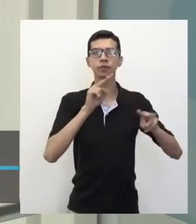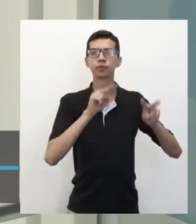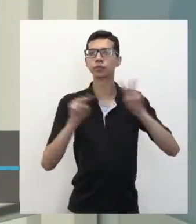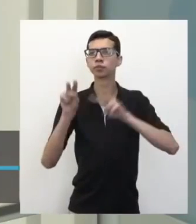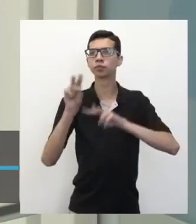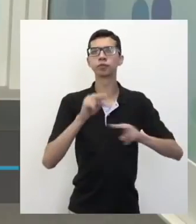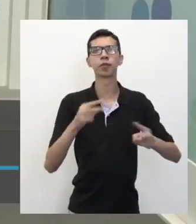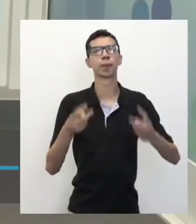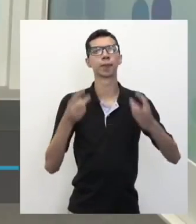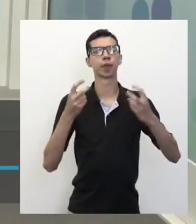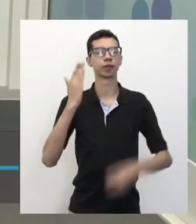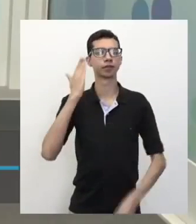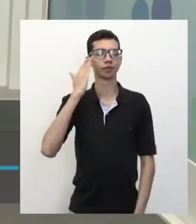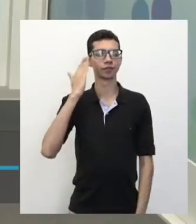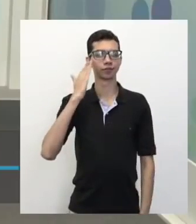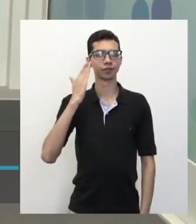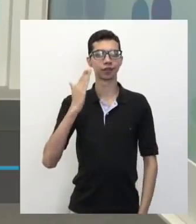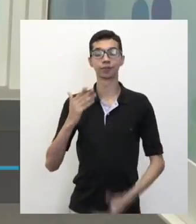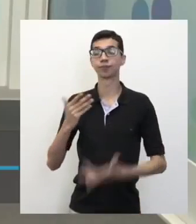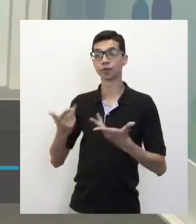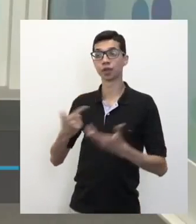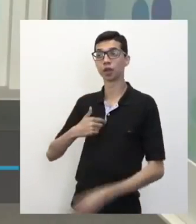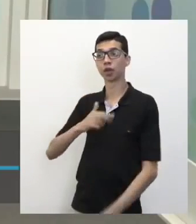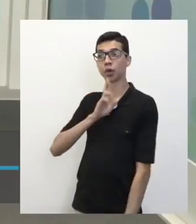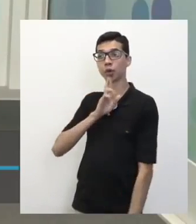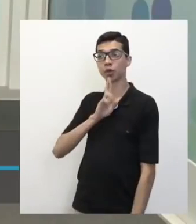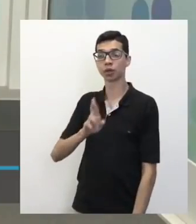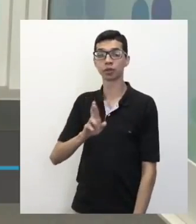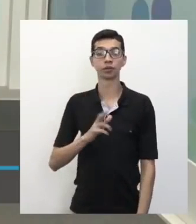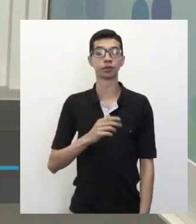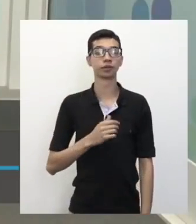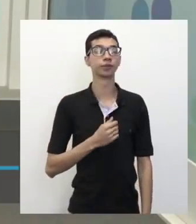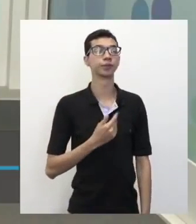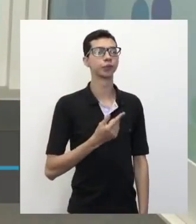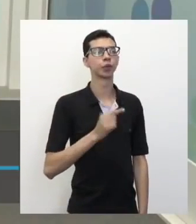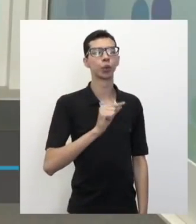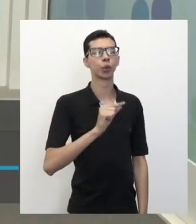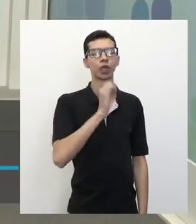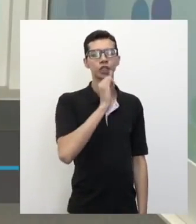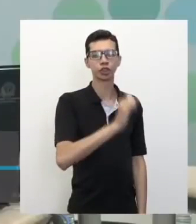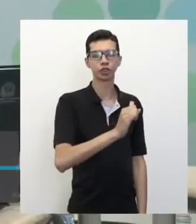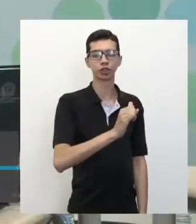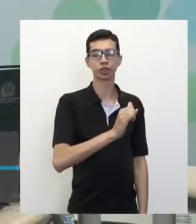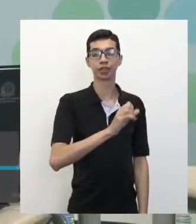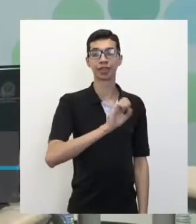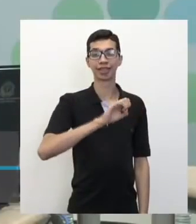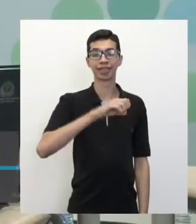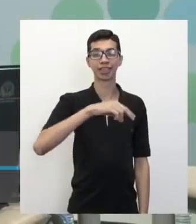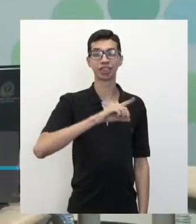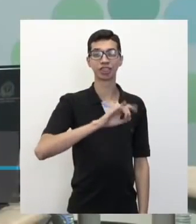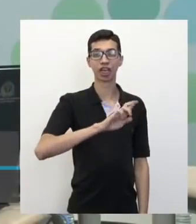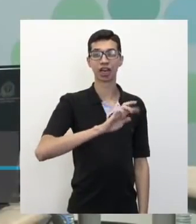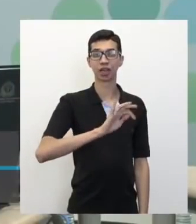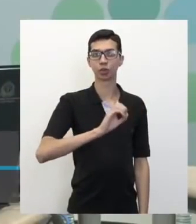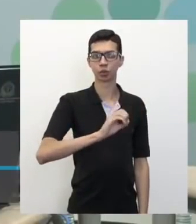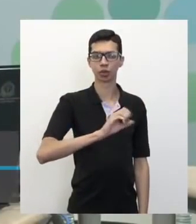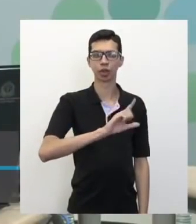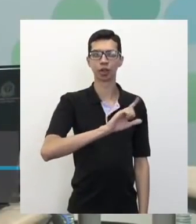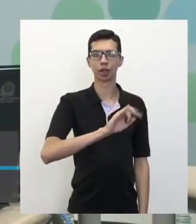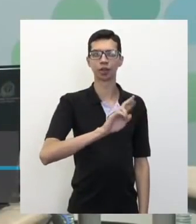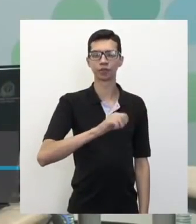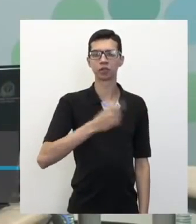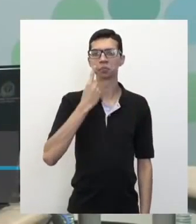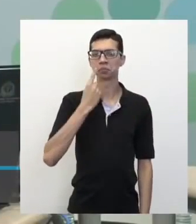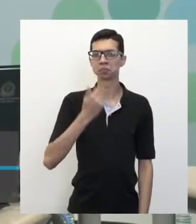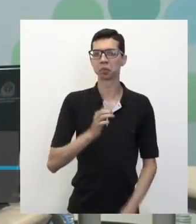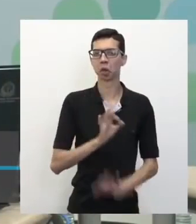eu acabei respondendo. O texto da Yara é riquíssimo. Tem discurso indireto livre, narrador onisciente. Olha, a gente ainda vai falar